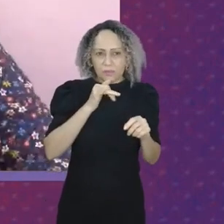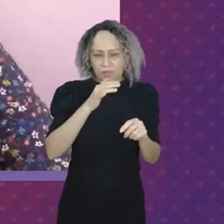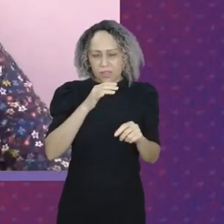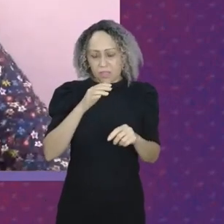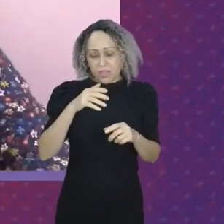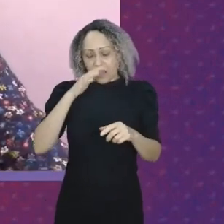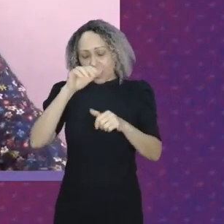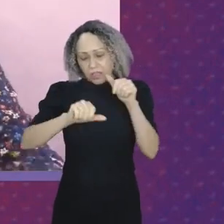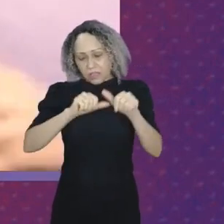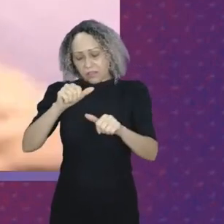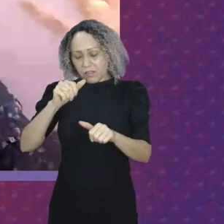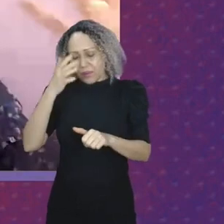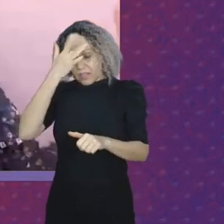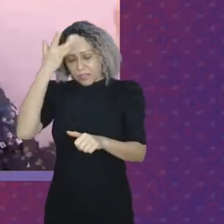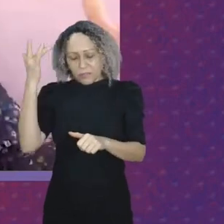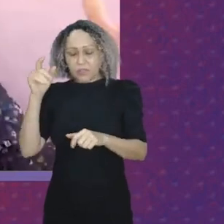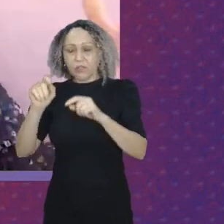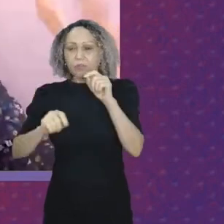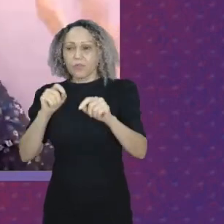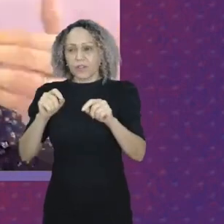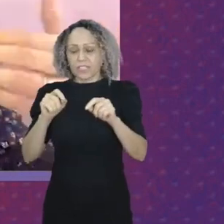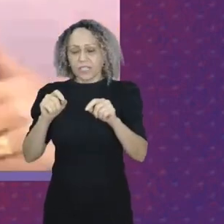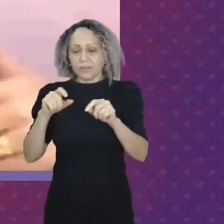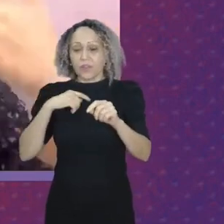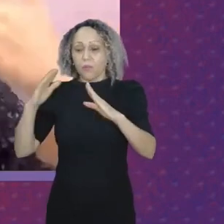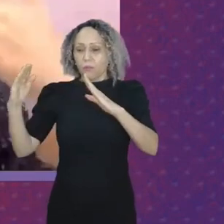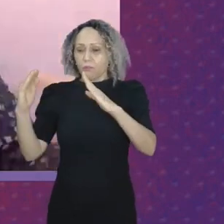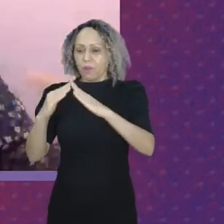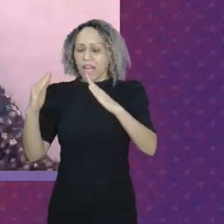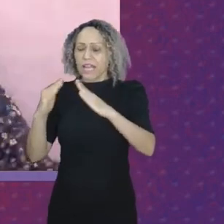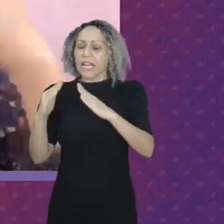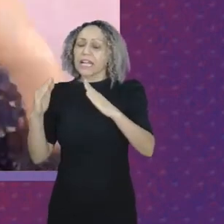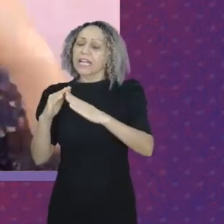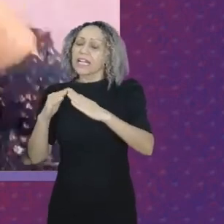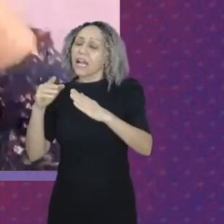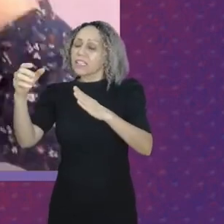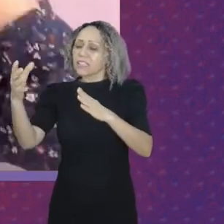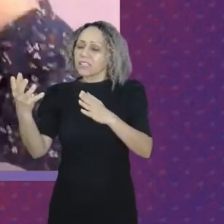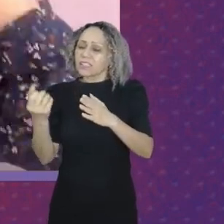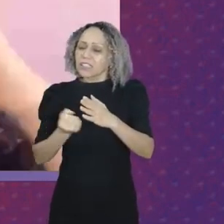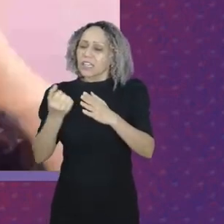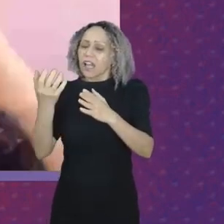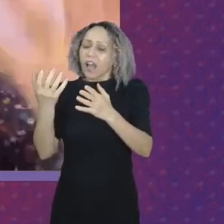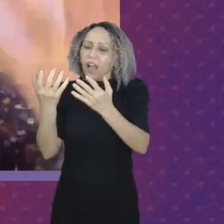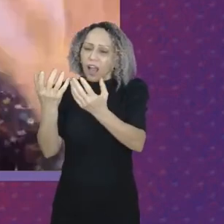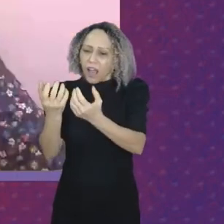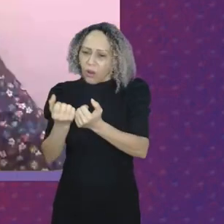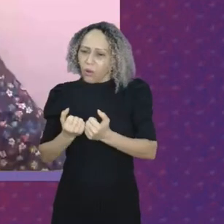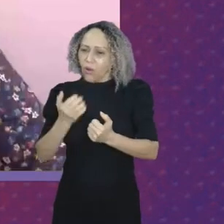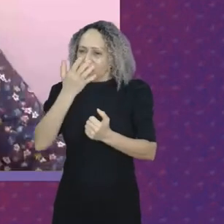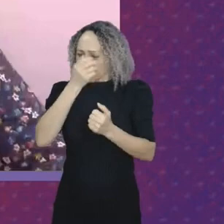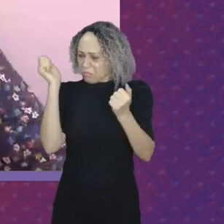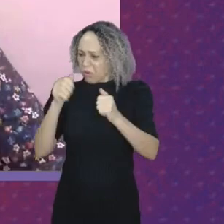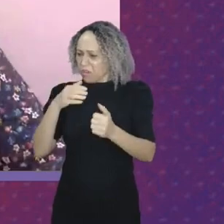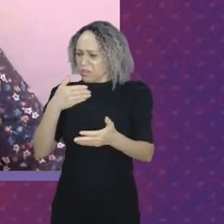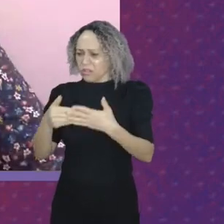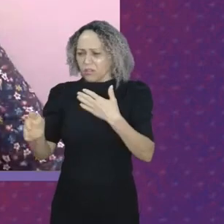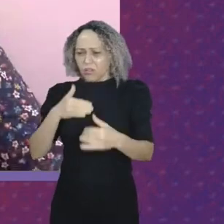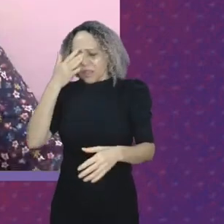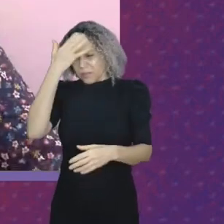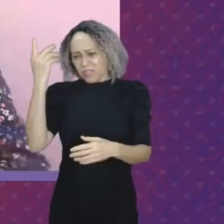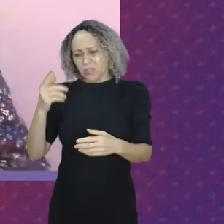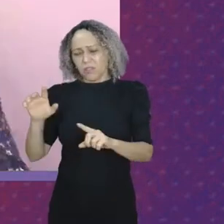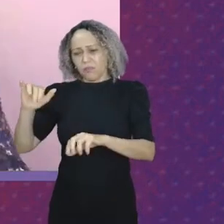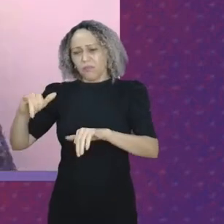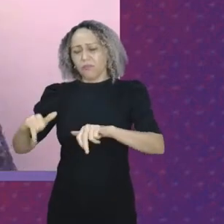de violência sexual a uma casa de acolhimento a pessoas vítimas de qualquer violência. Só que os efetivos que estão ocupando esse espaço